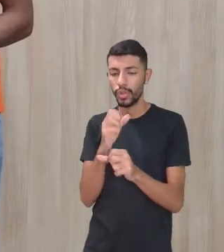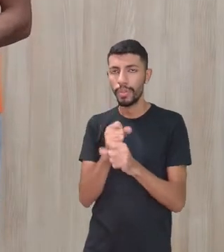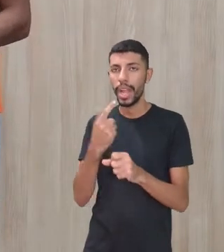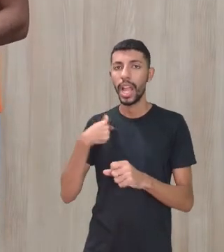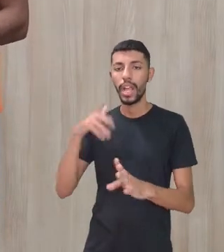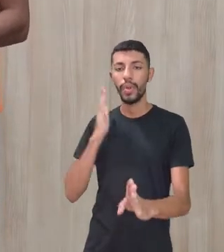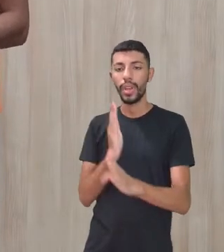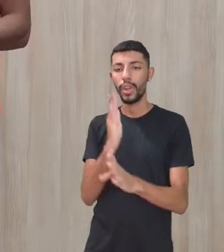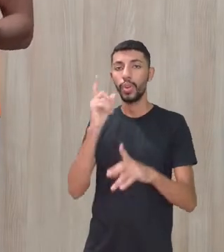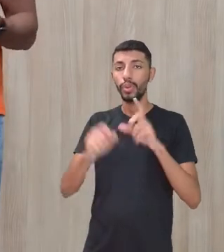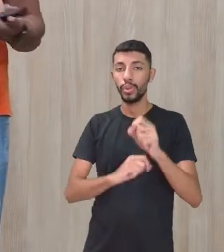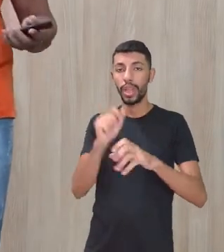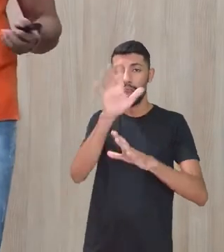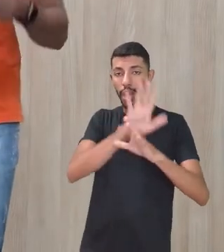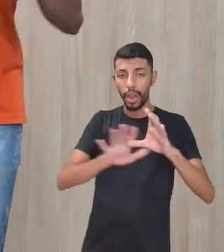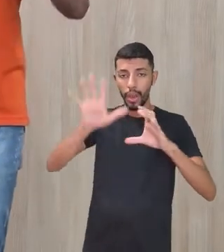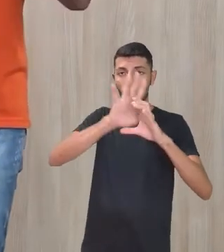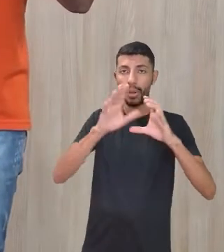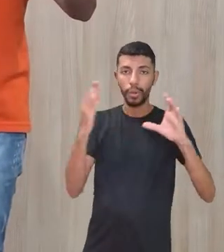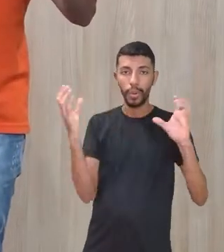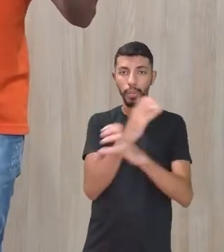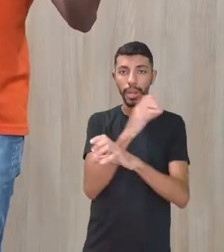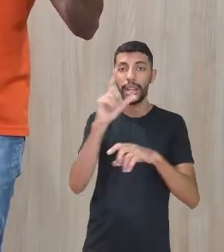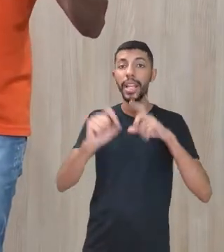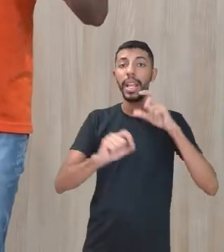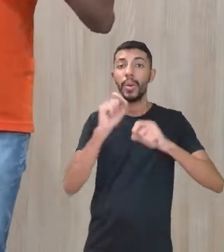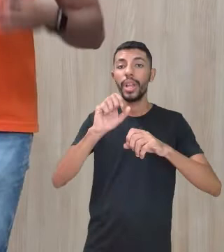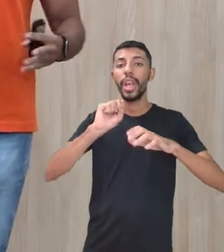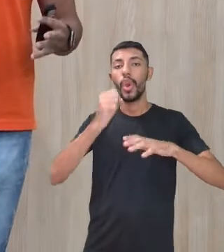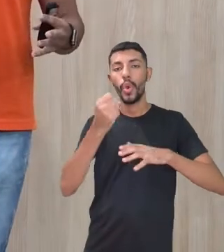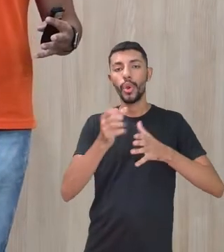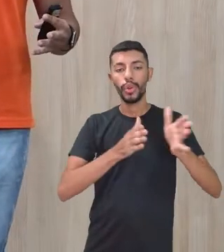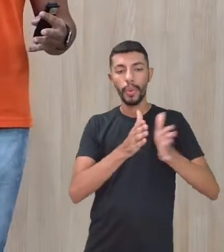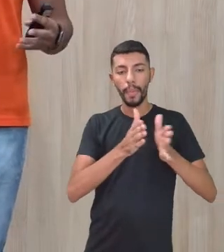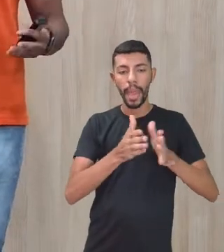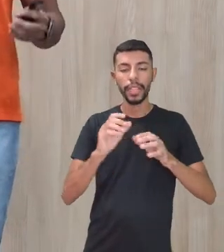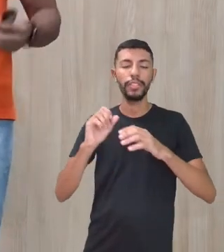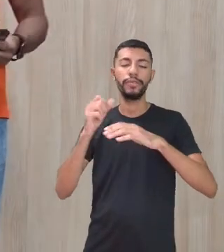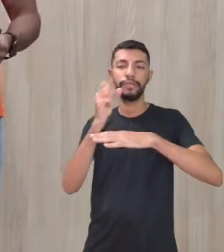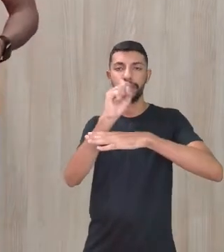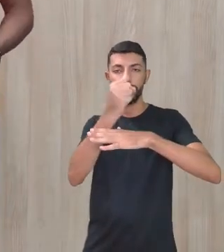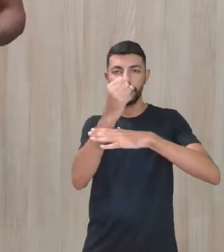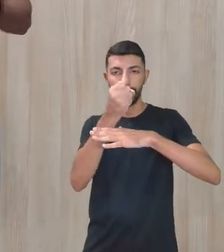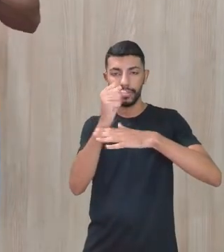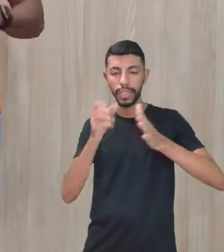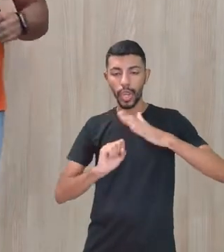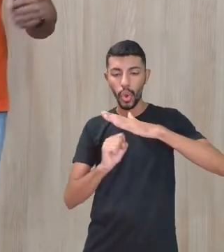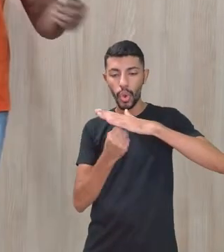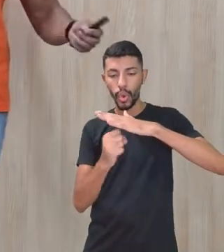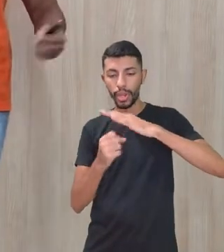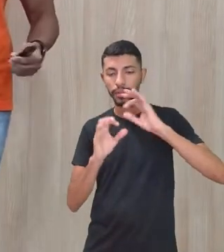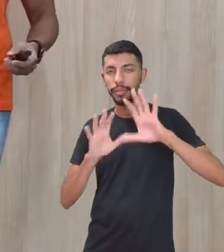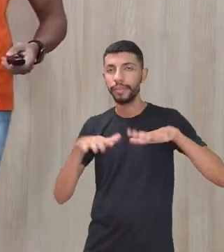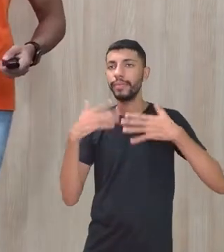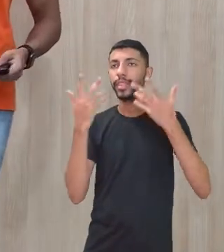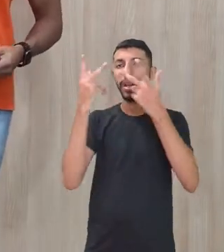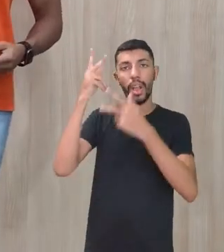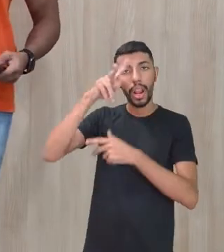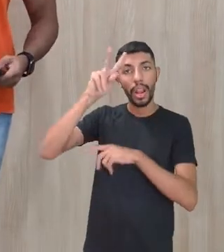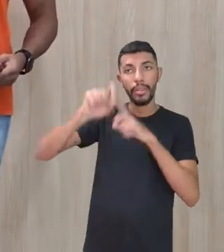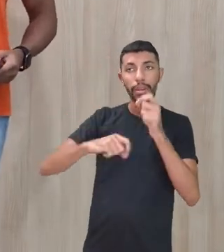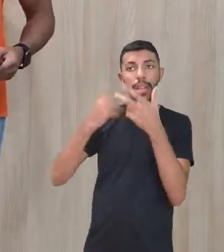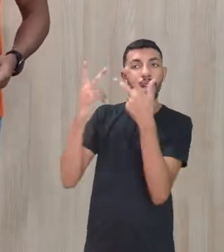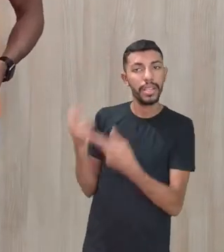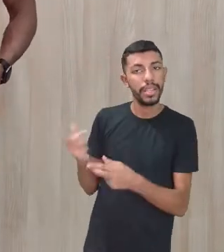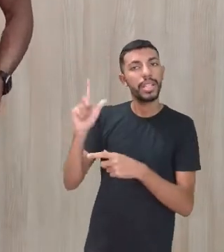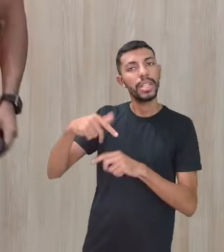círculo inteiro, certo? Que é 8 partes num total de 8. E lembra, né, que isso aí é uma divisão. Então,